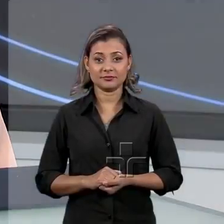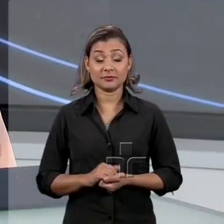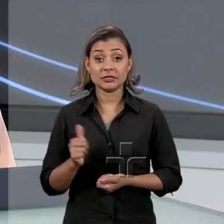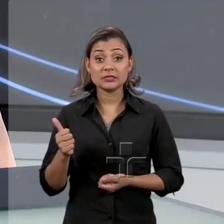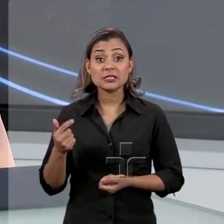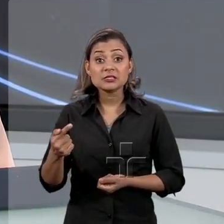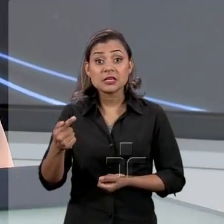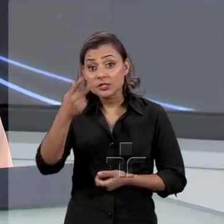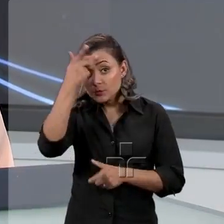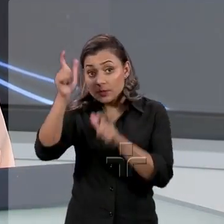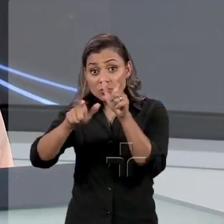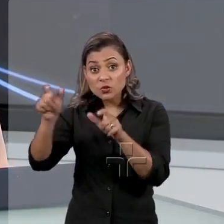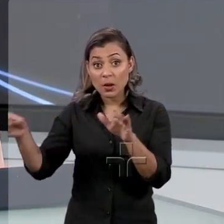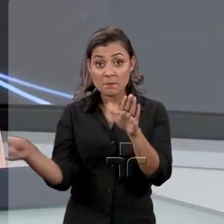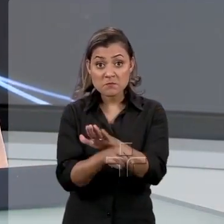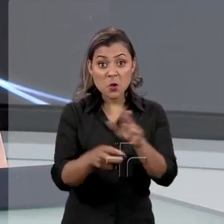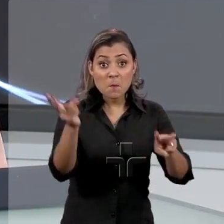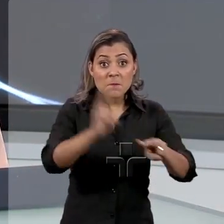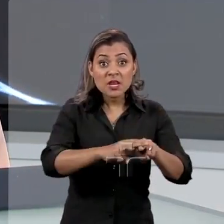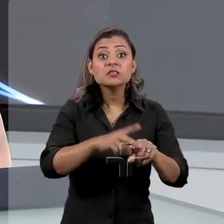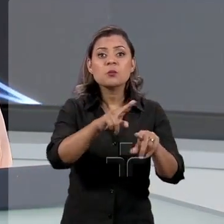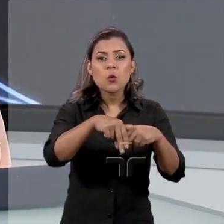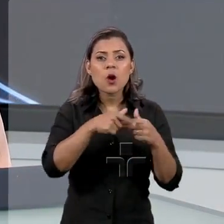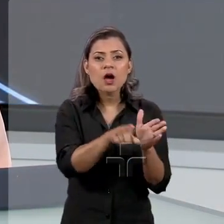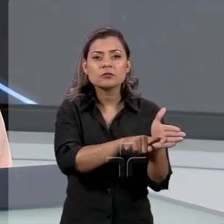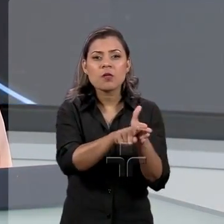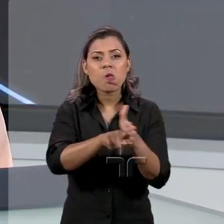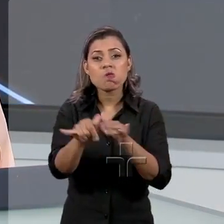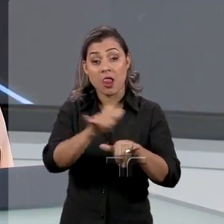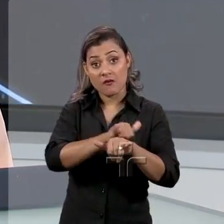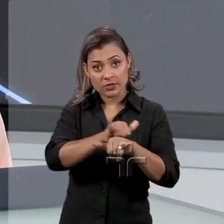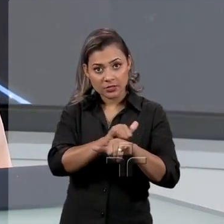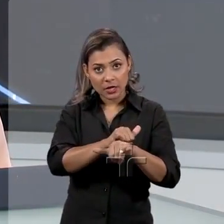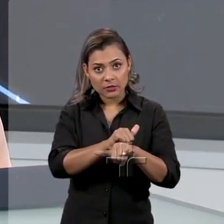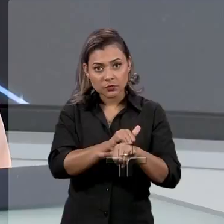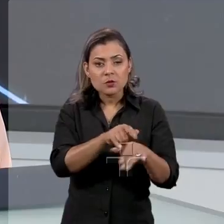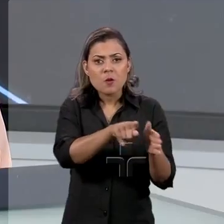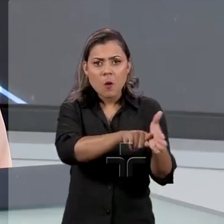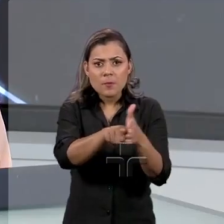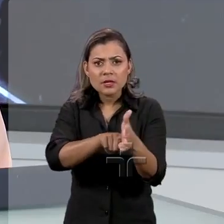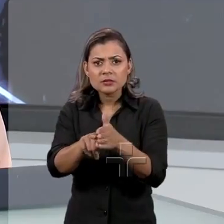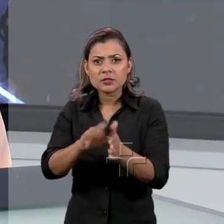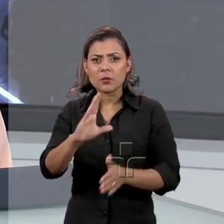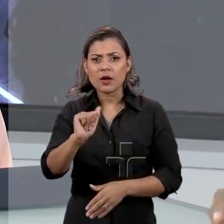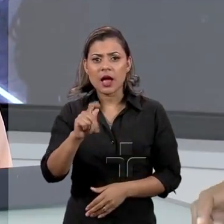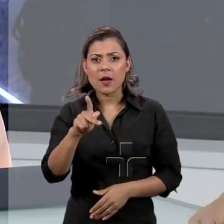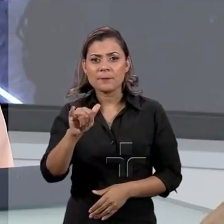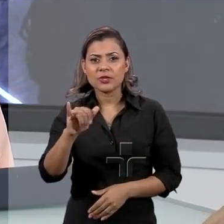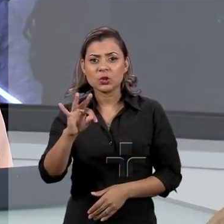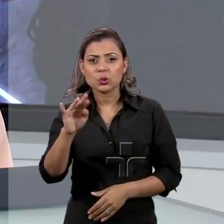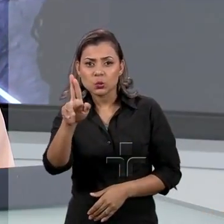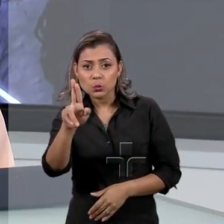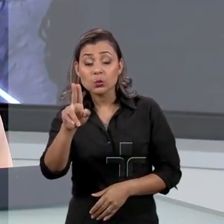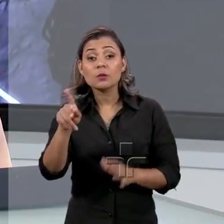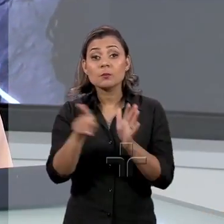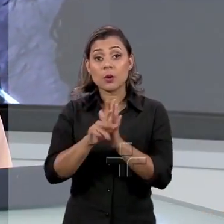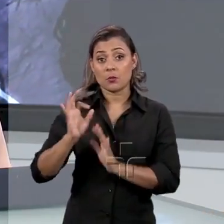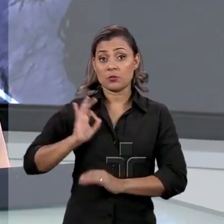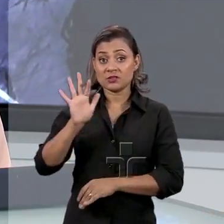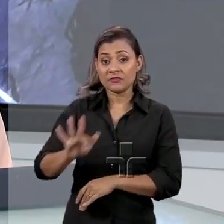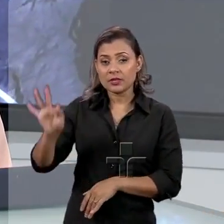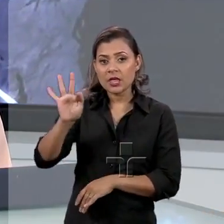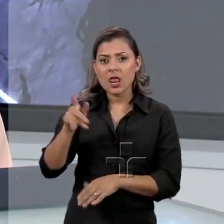Dezessete pessoas foram presas em mais um desdobramento da Lava Jato. A Operação Capitu, da Polícia Federal, investiga o